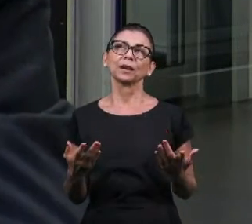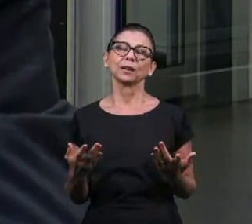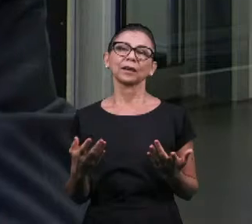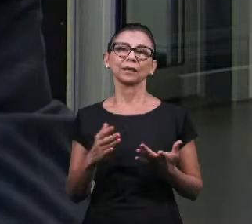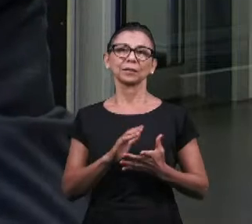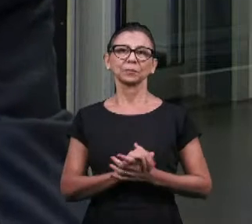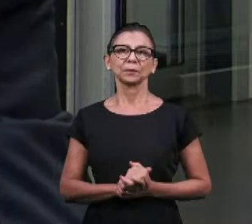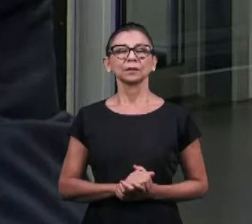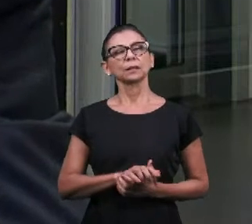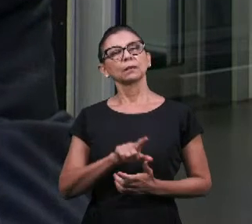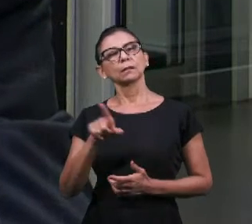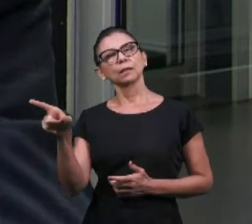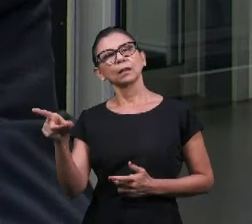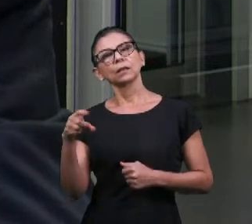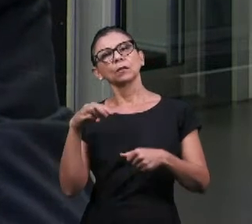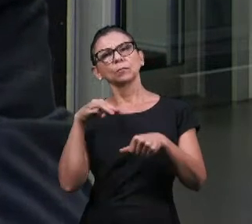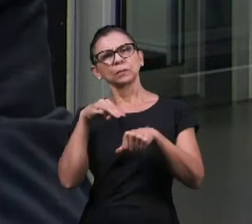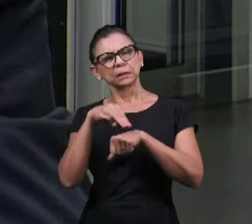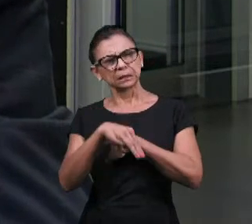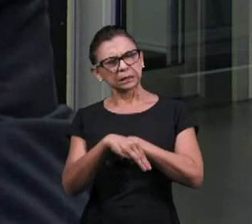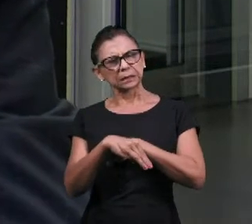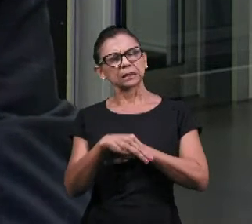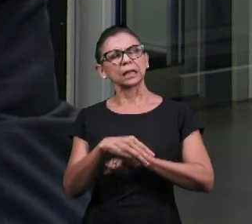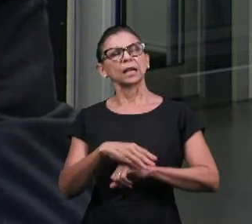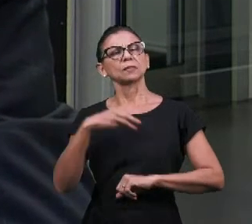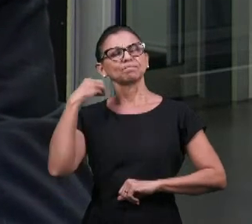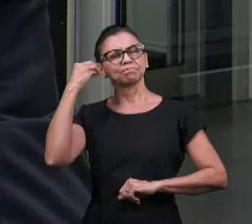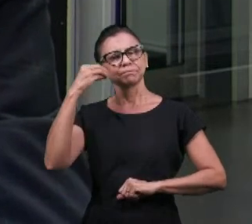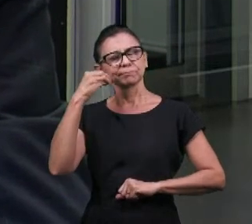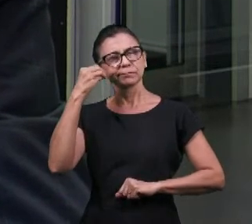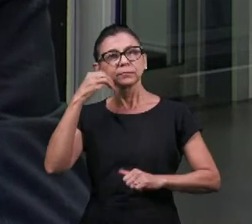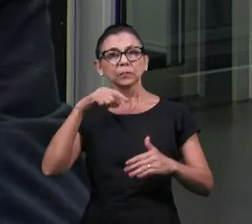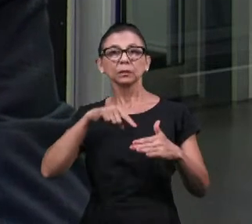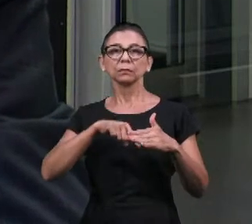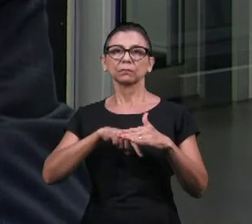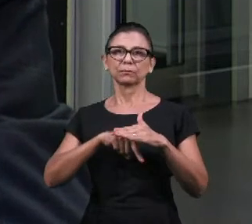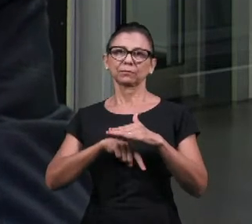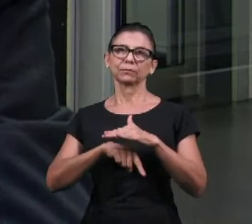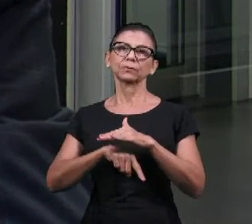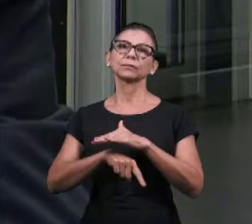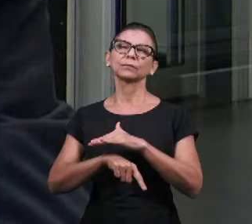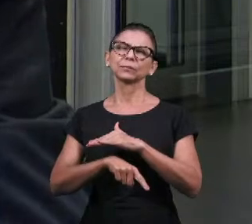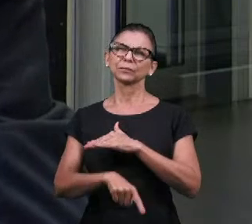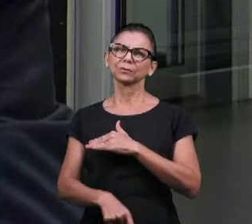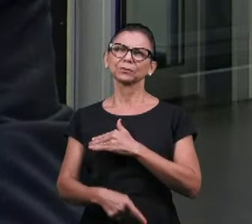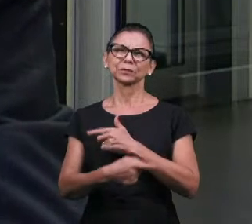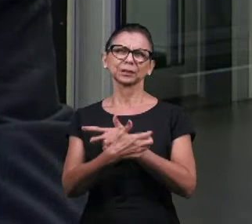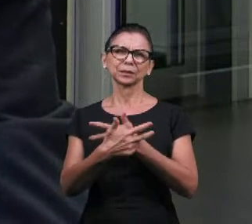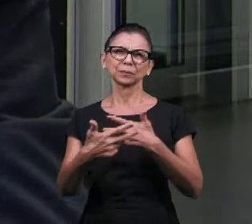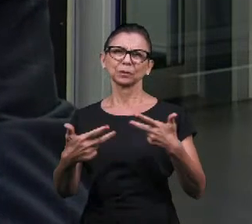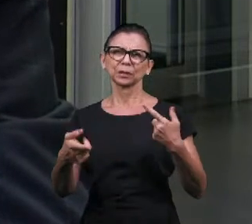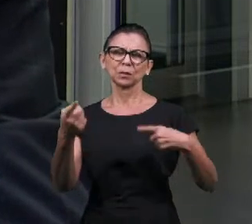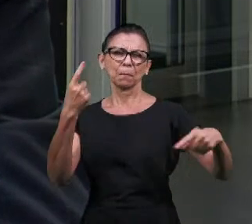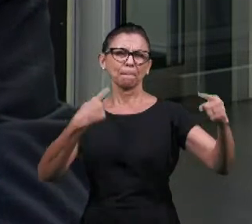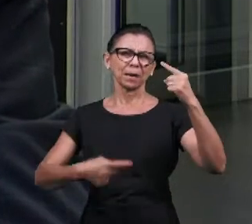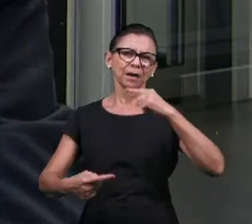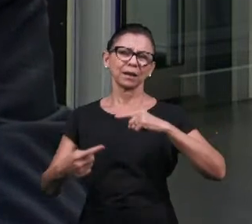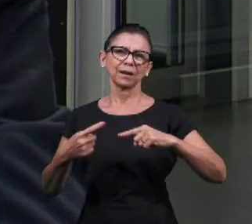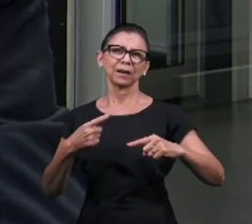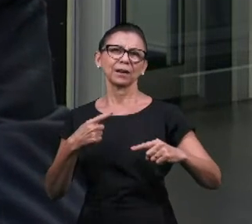vivi o meu ministério, vi grandes experiências, vi muitas transformações. Hoje nós temos